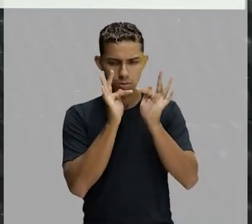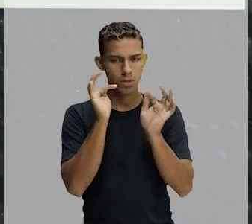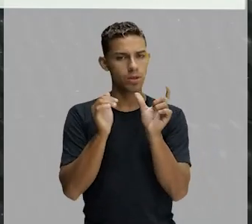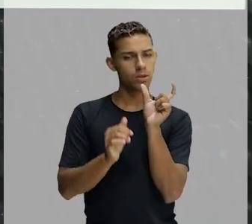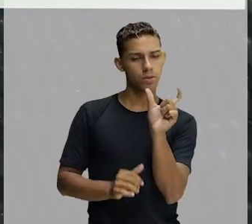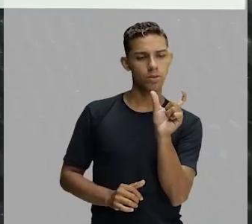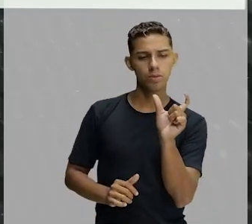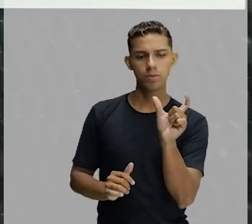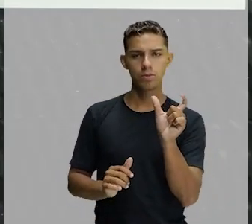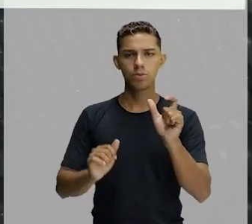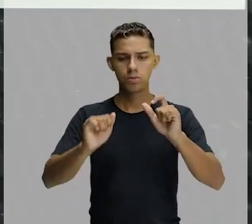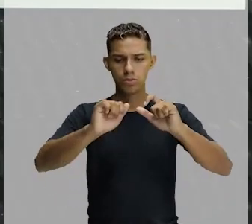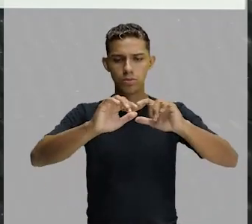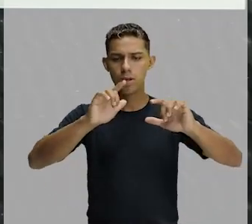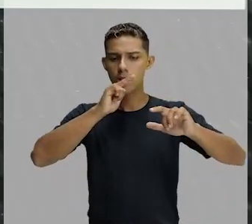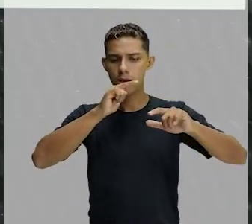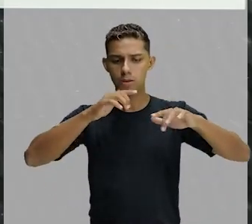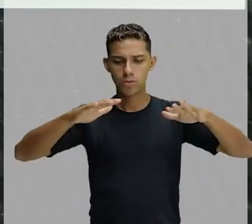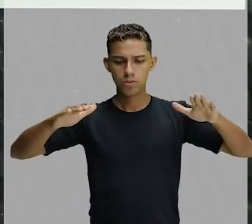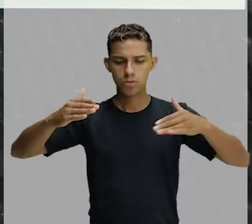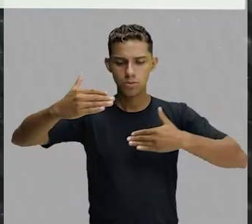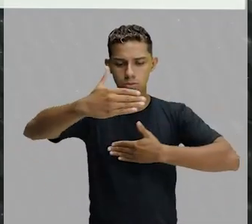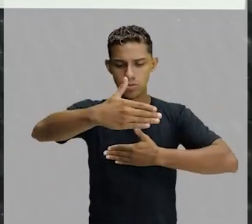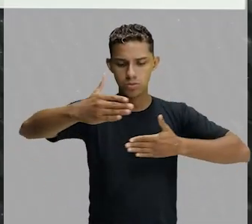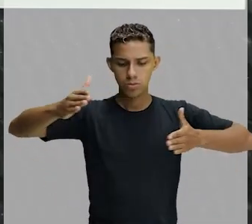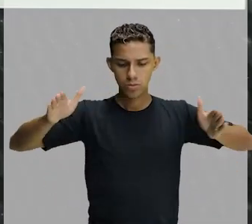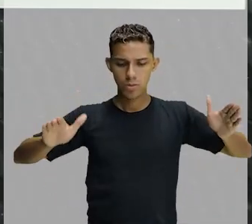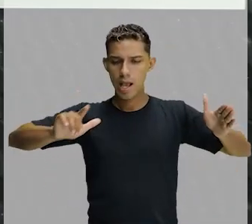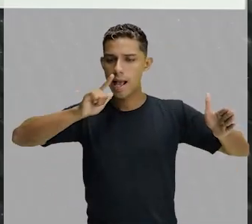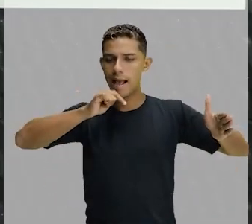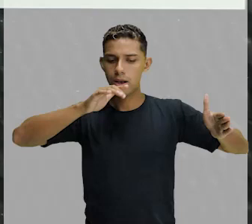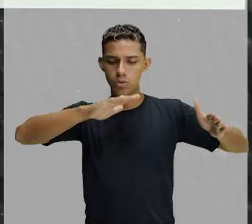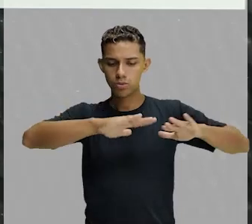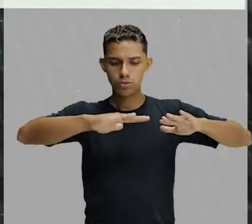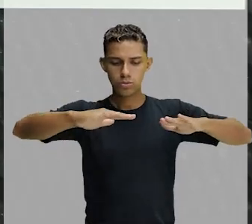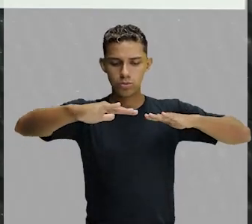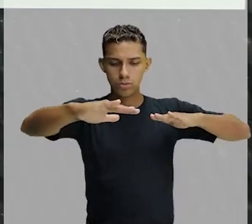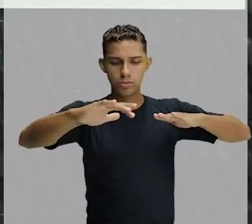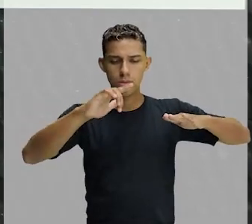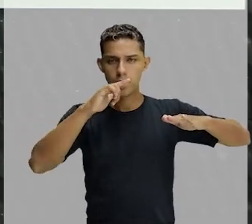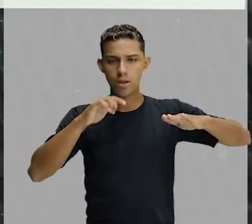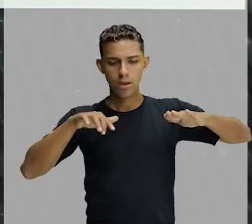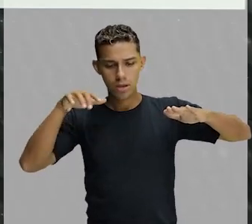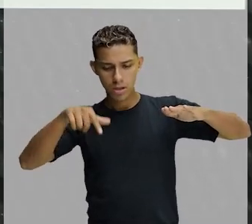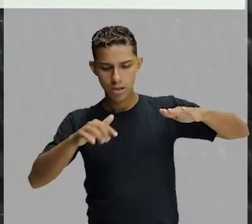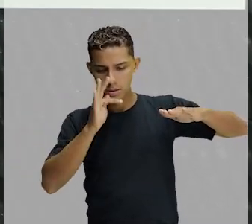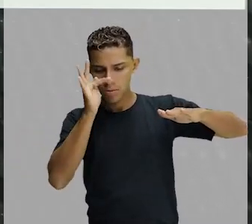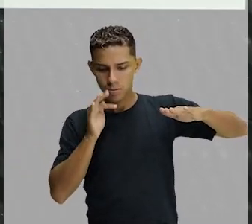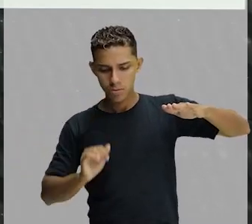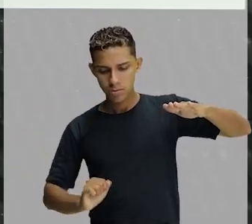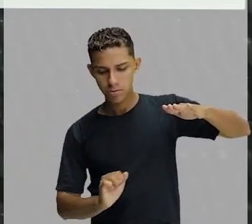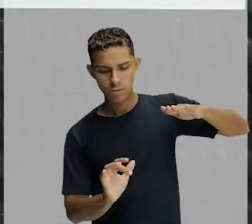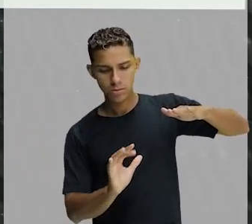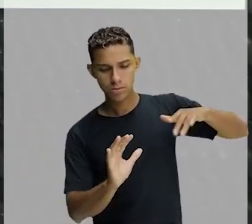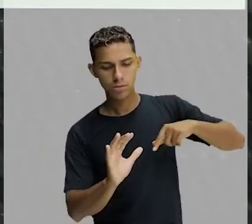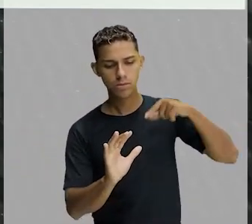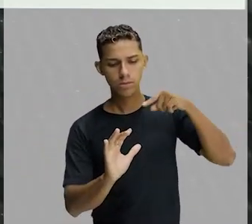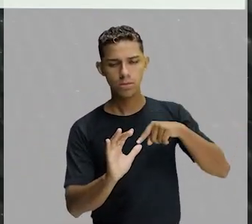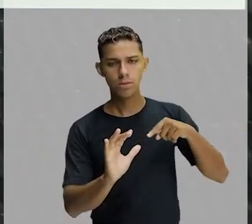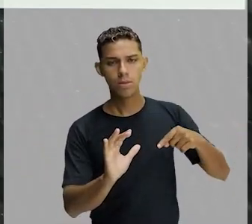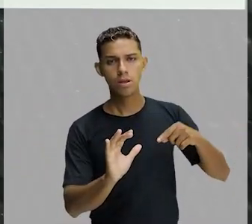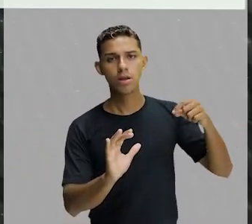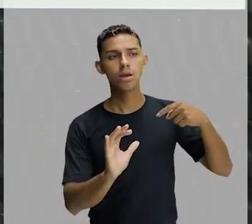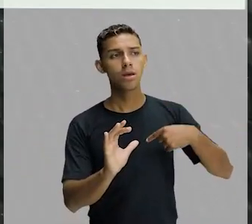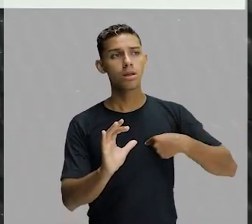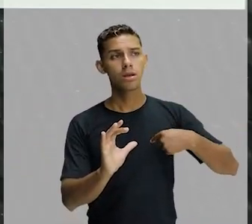no aquário, e se eu começar, por exemplo, aumentar a concentração de gás carbônico ali circundante daquele